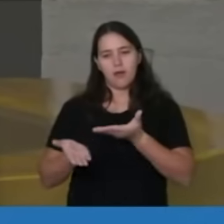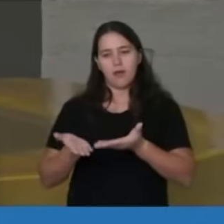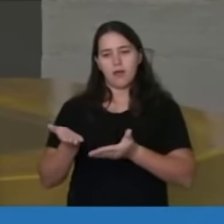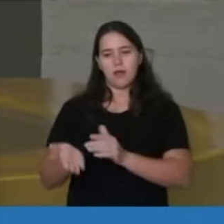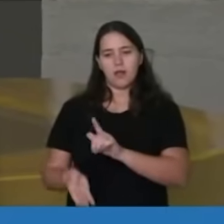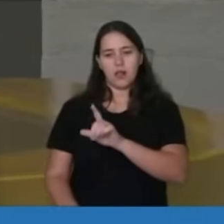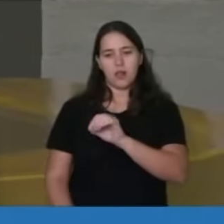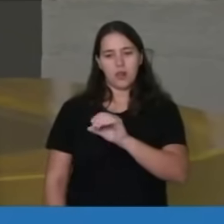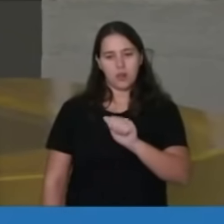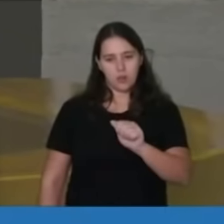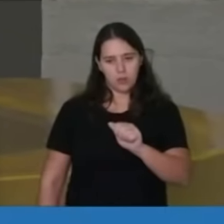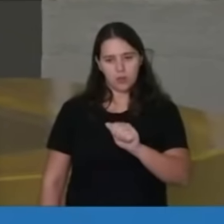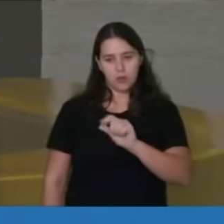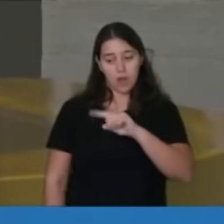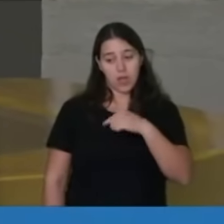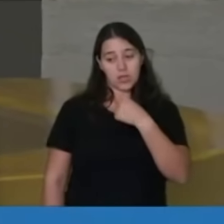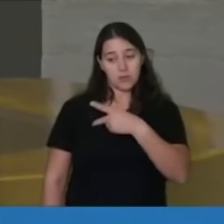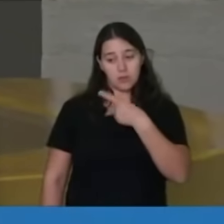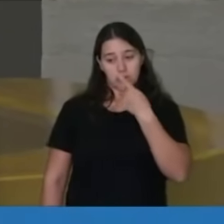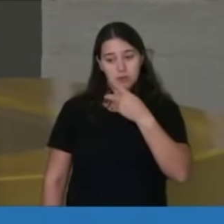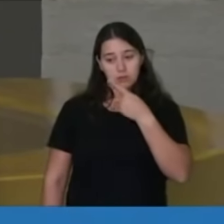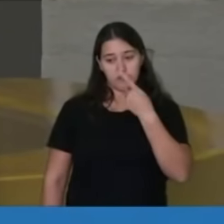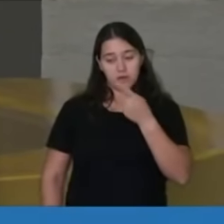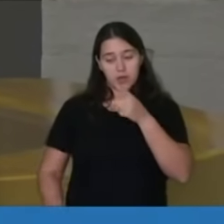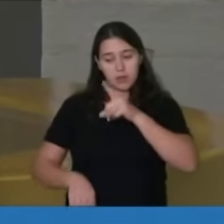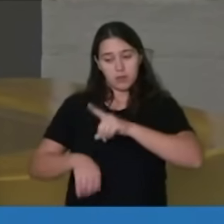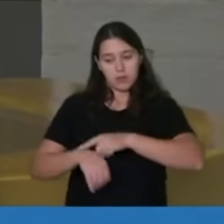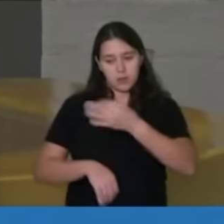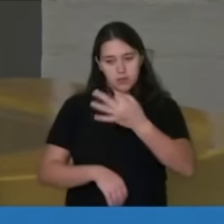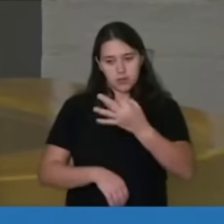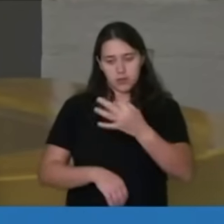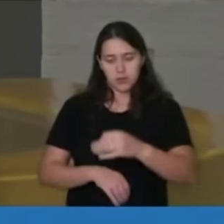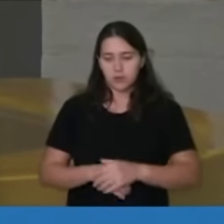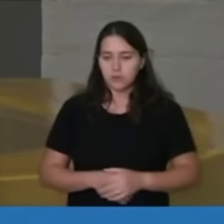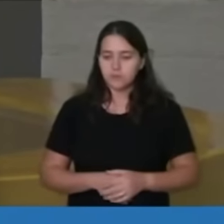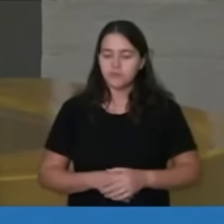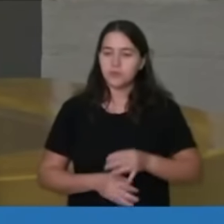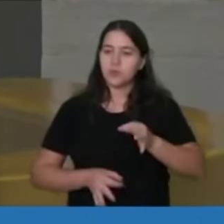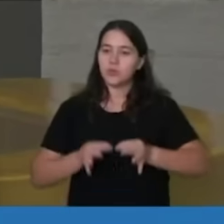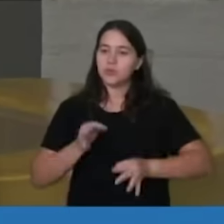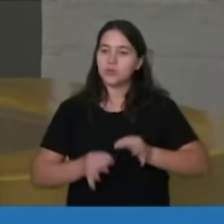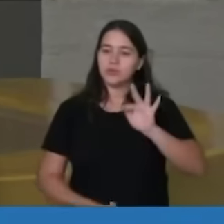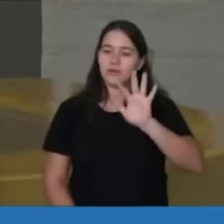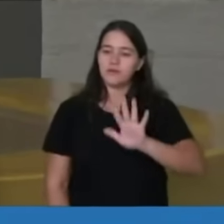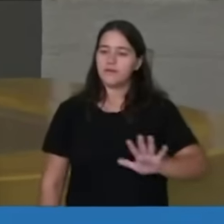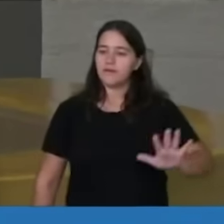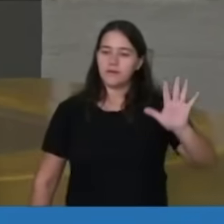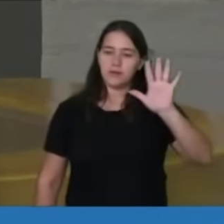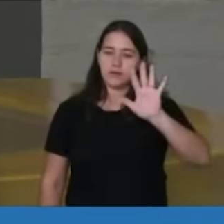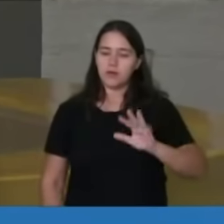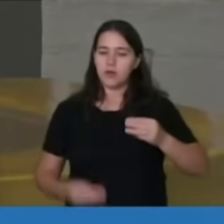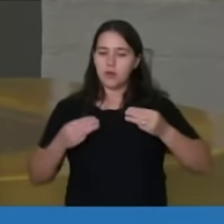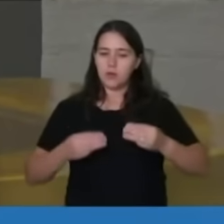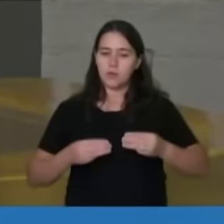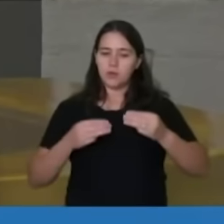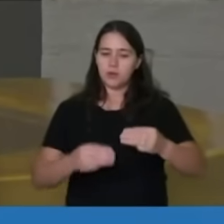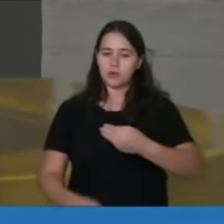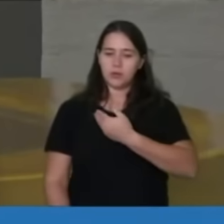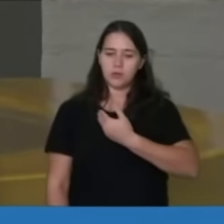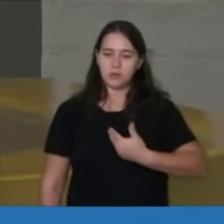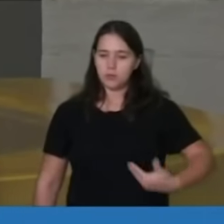LOA, depois falaremos disso no momento adequado, Justiça Federal, Ministério Público da União e por aí